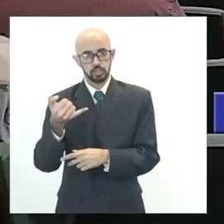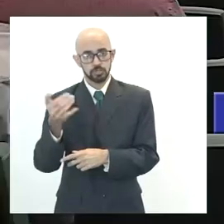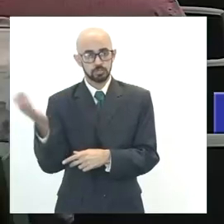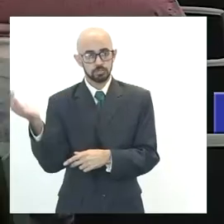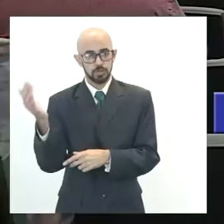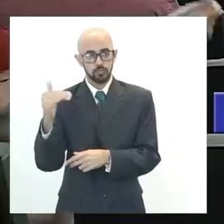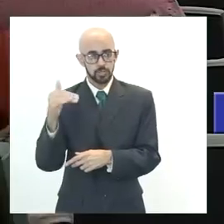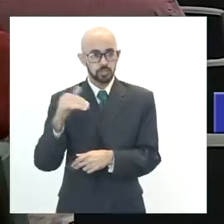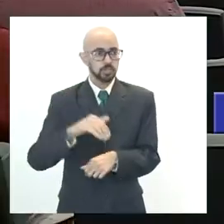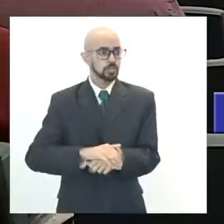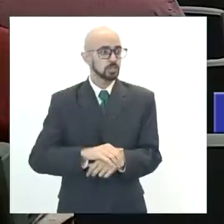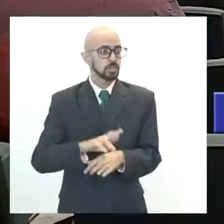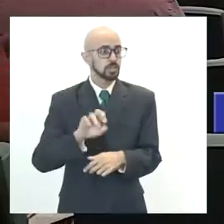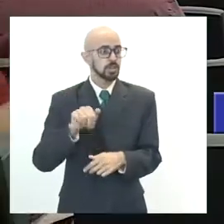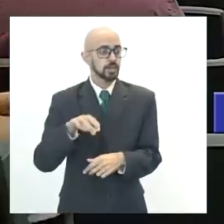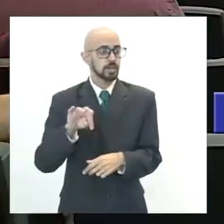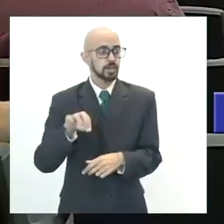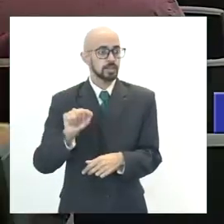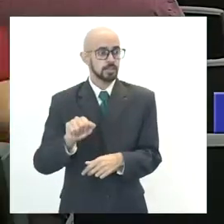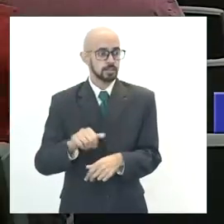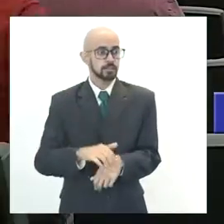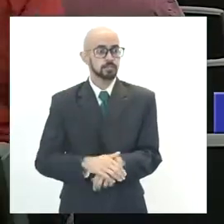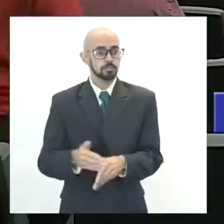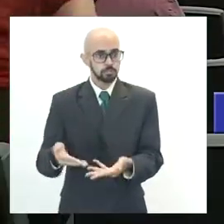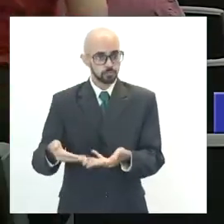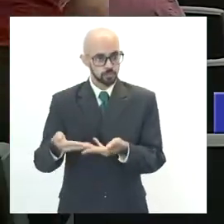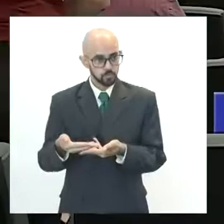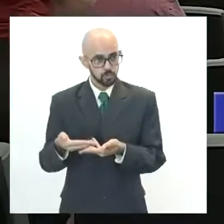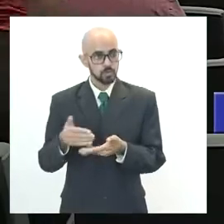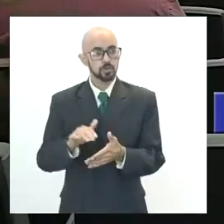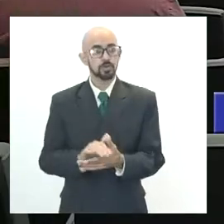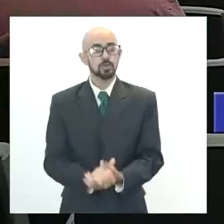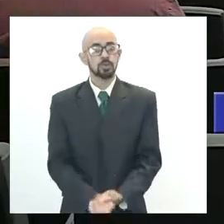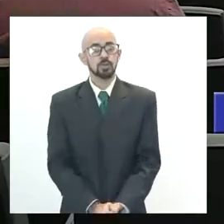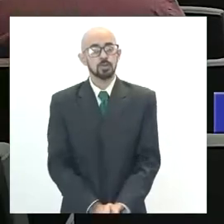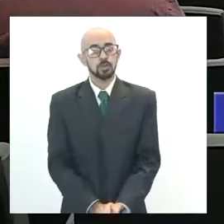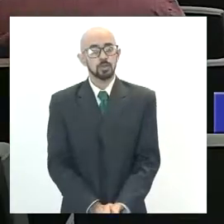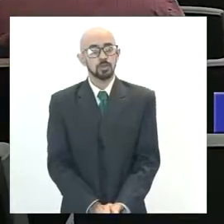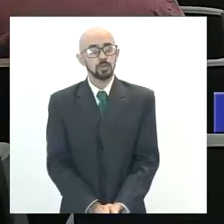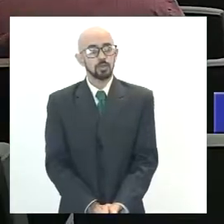Oi Renata está aí hoje por favor associação